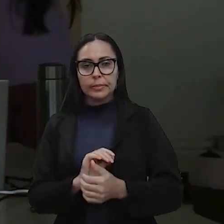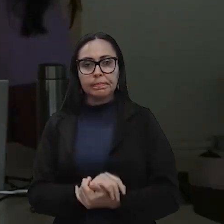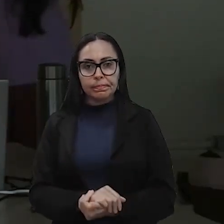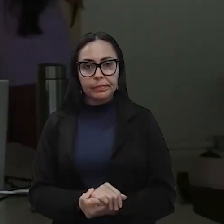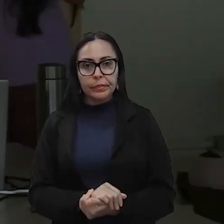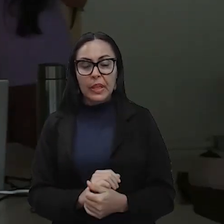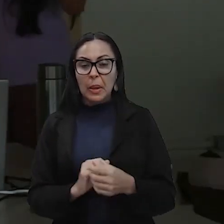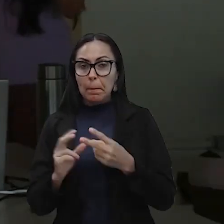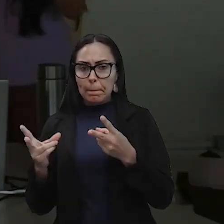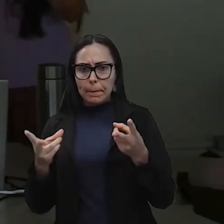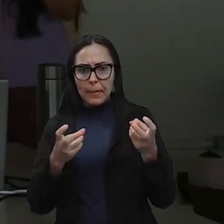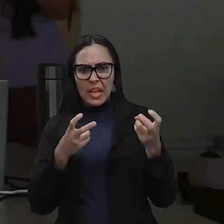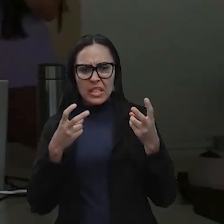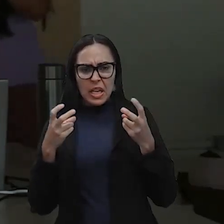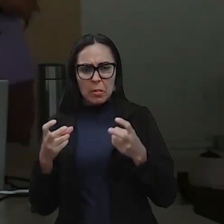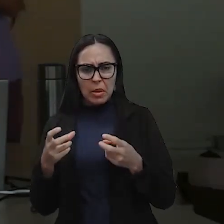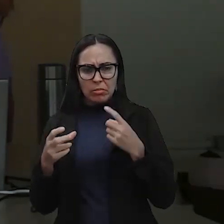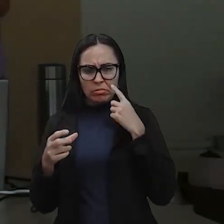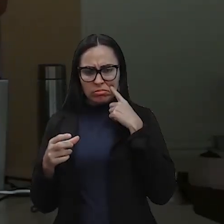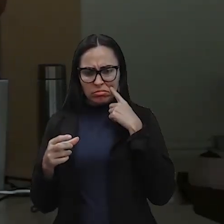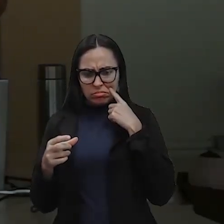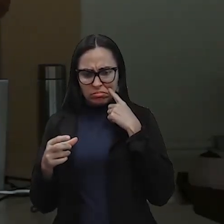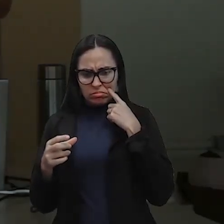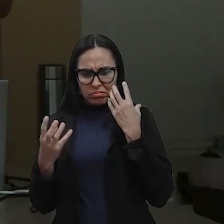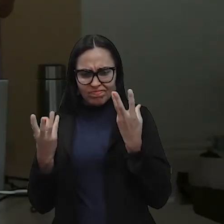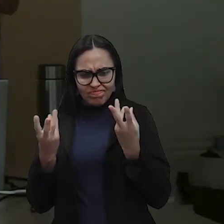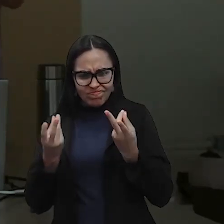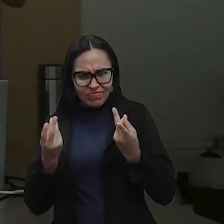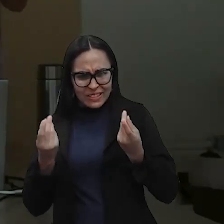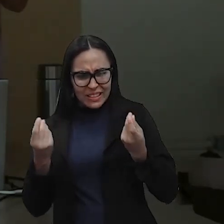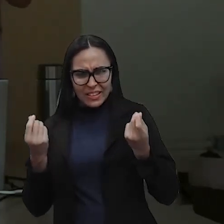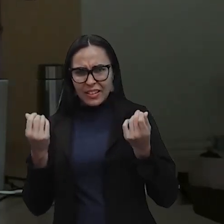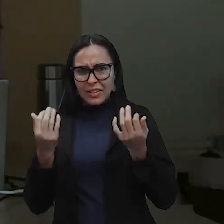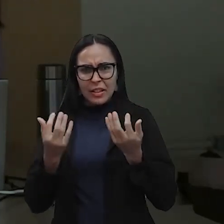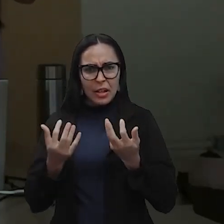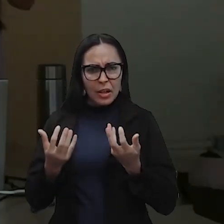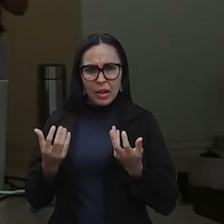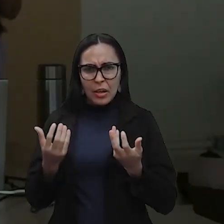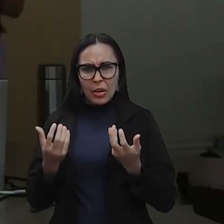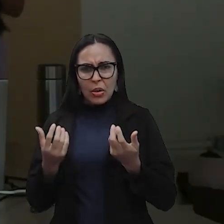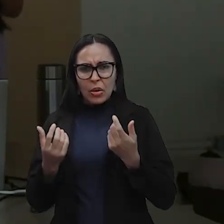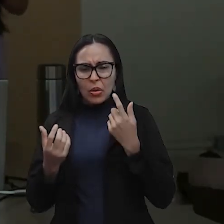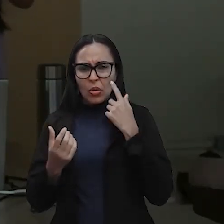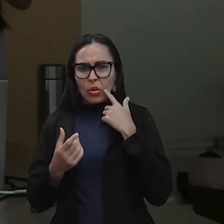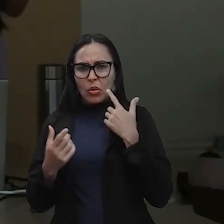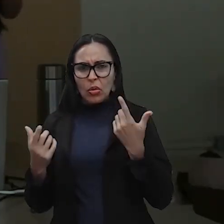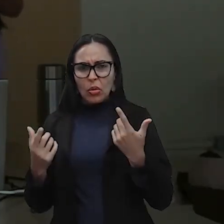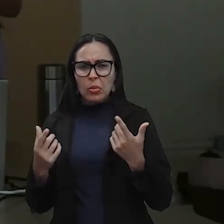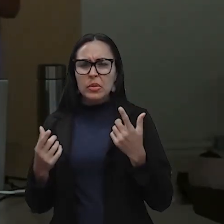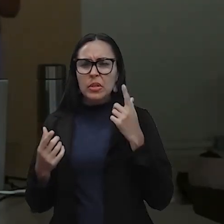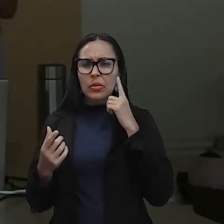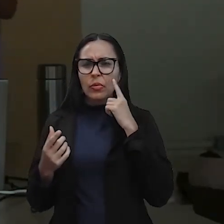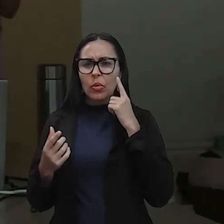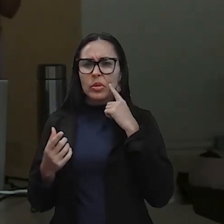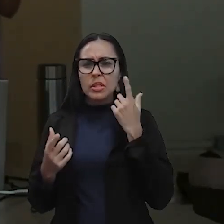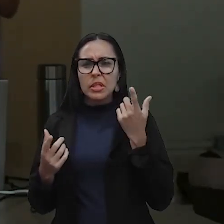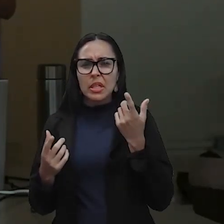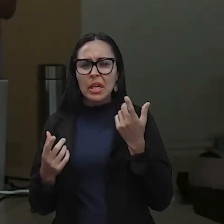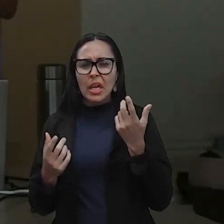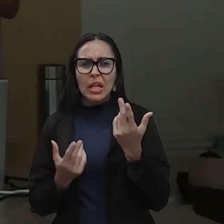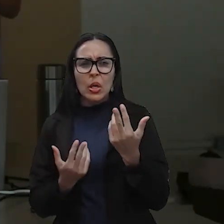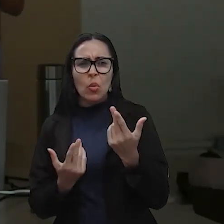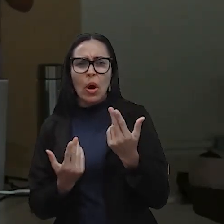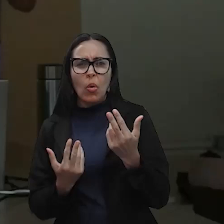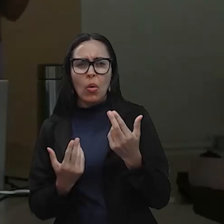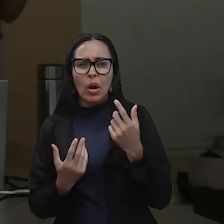uma secreção como se fosse liguenta, como se fosse secreção nasal, como se fosse catarro de fato. E